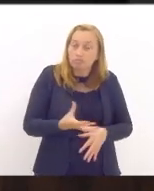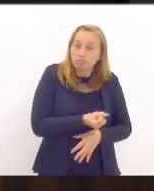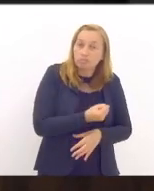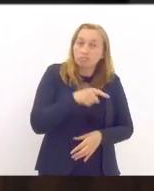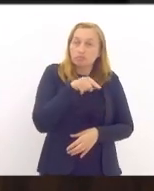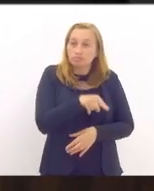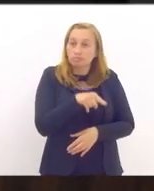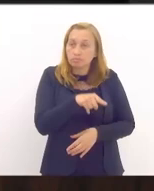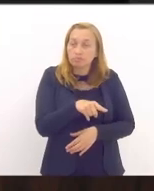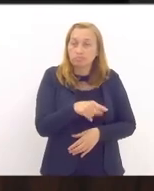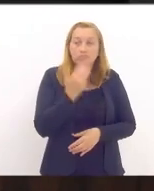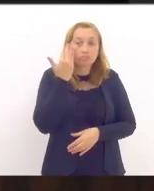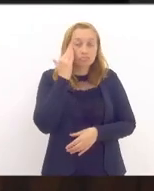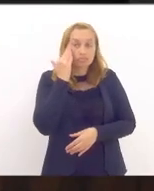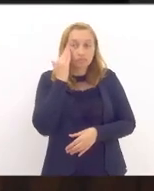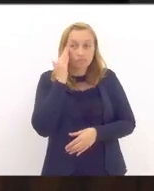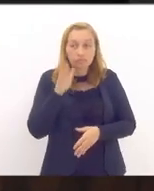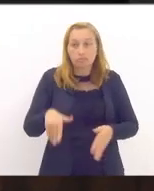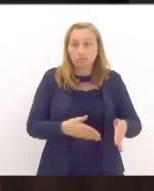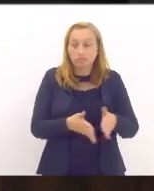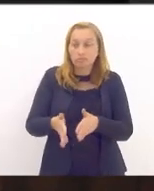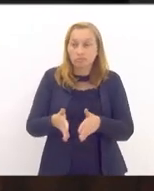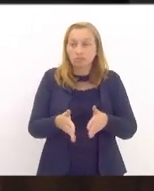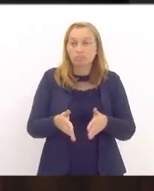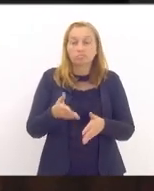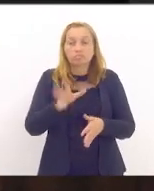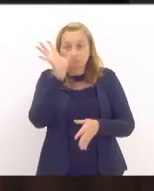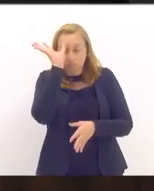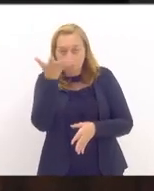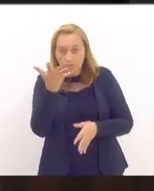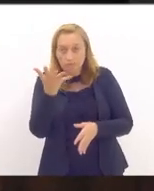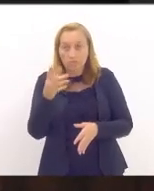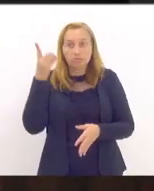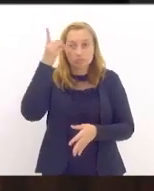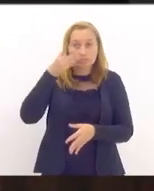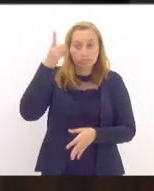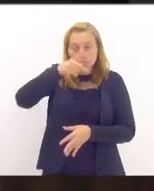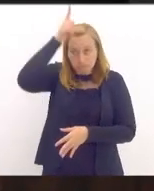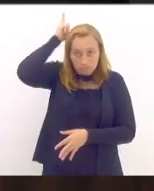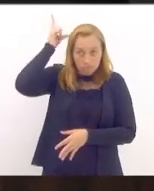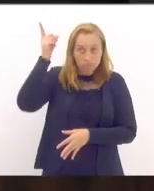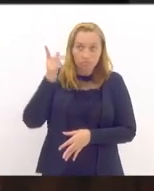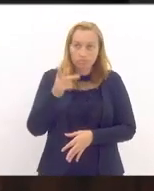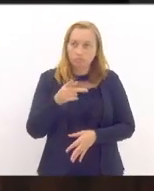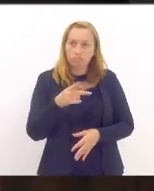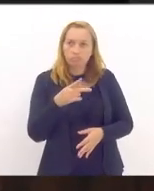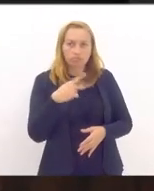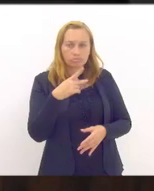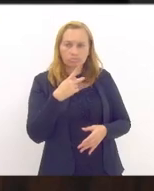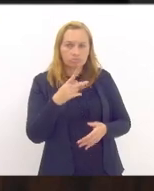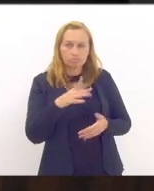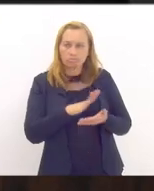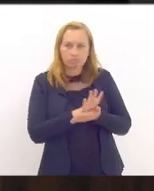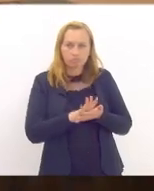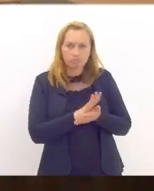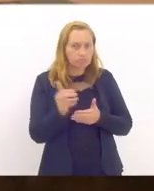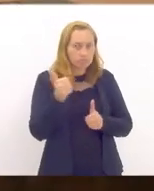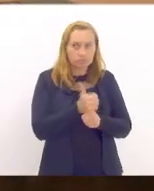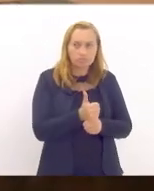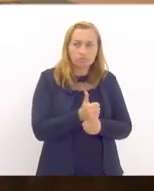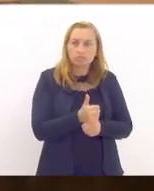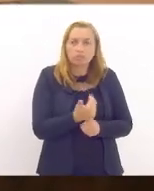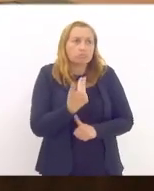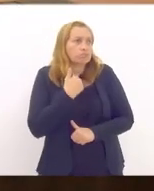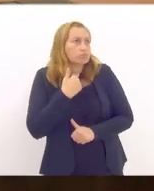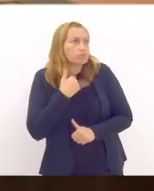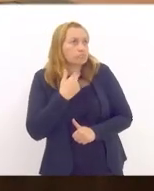aqui a gente tenta o entendimento o caminho do Meio para resolver o Luiz Paulo não tá fazendo questão que seja feito substitutivo não faz é que